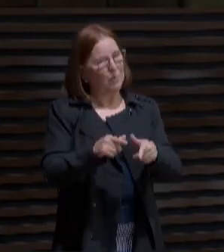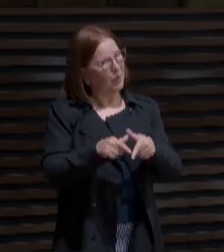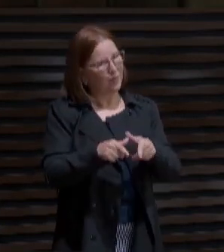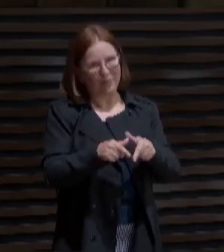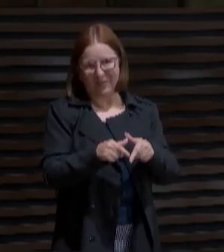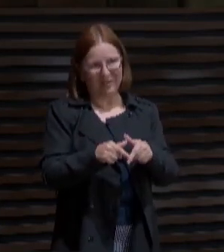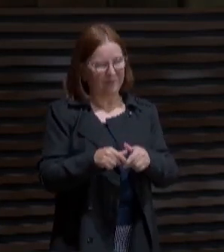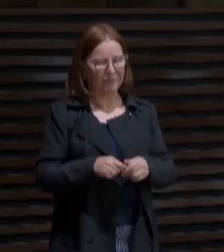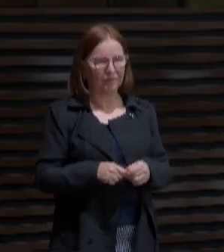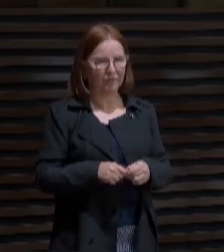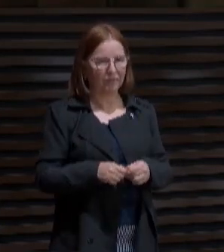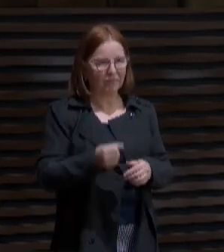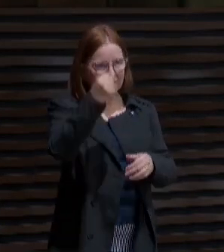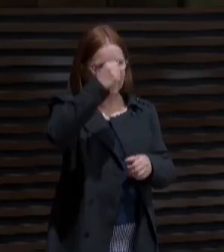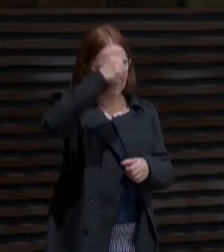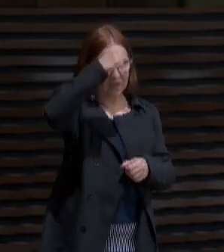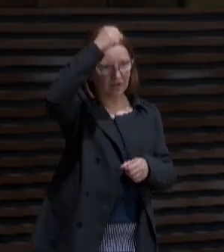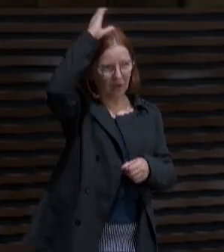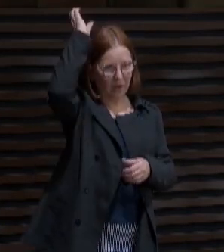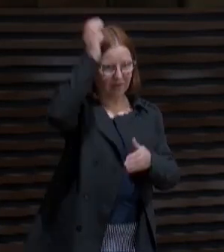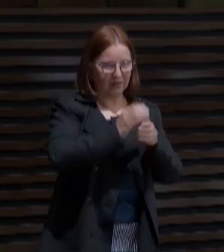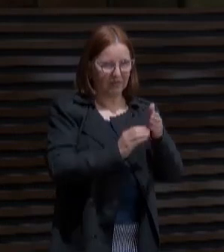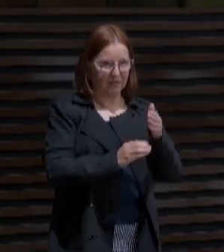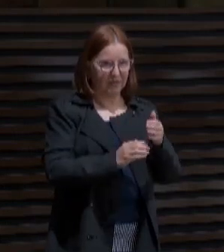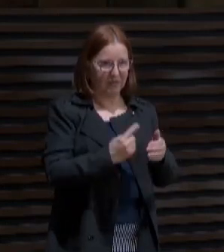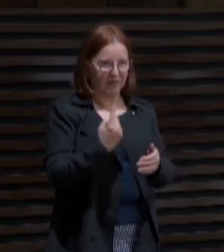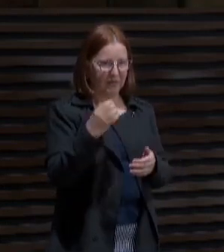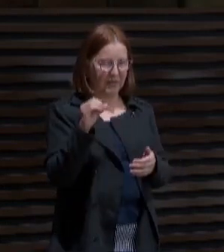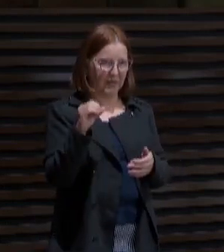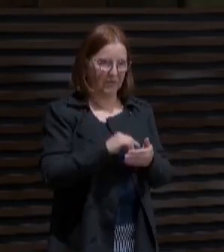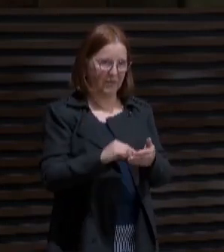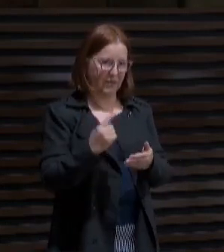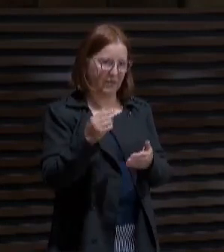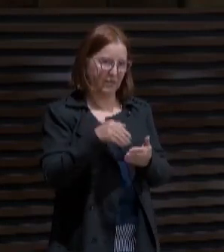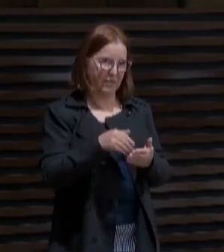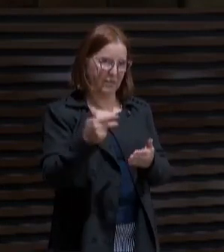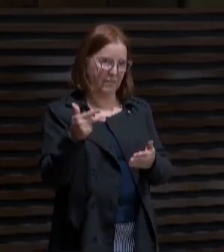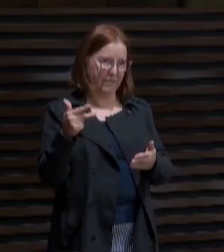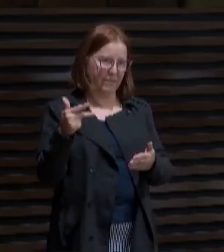diz Romanos capítulo 10, versículos 1 a 3, na versão ARA.